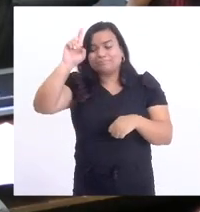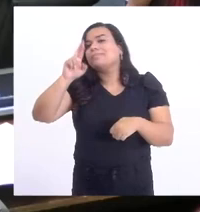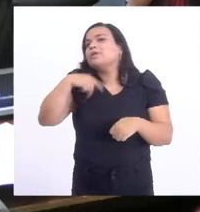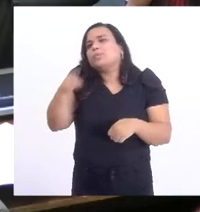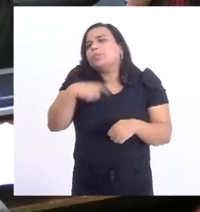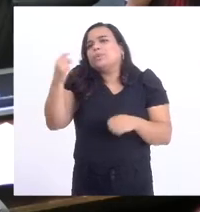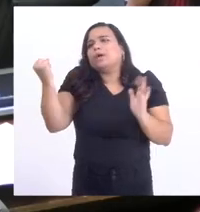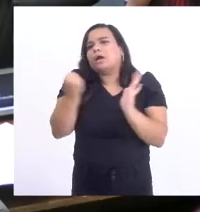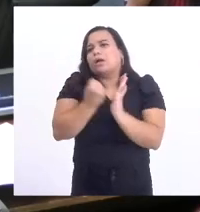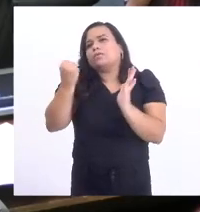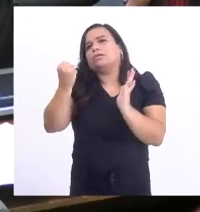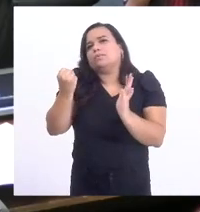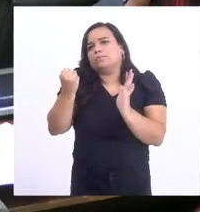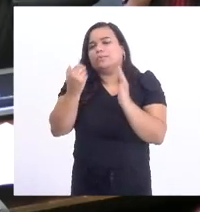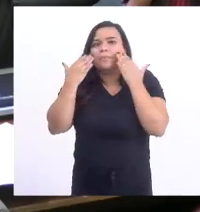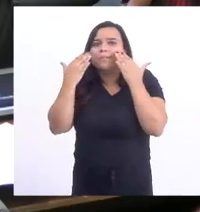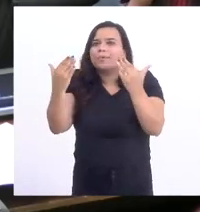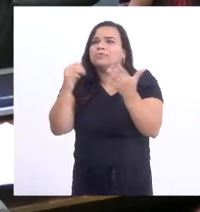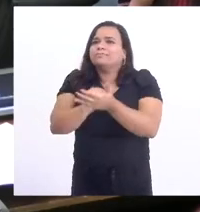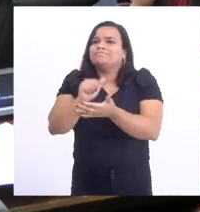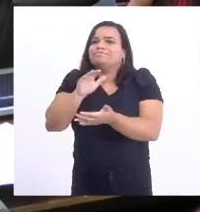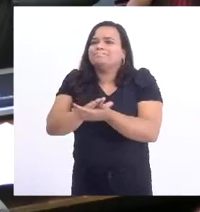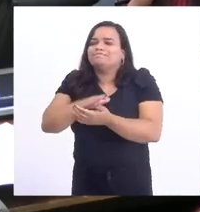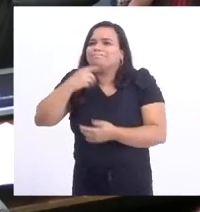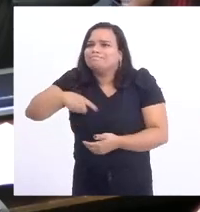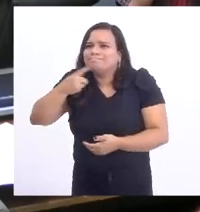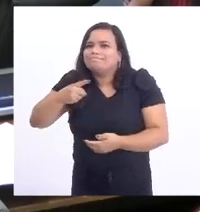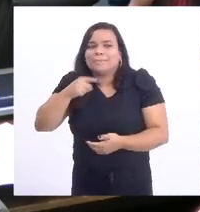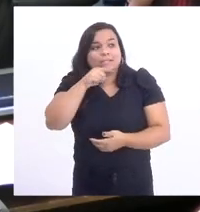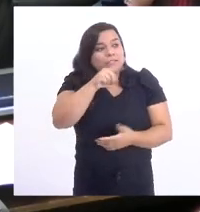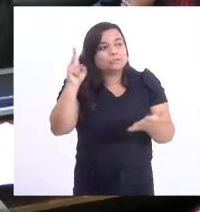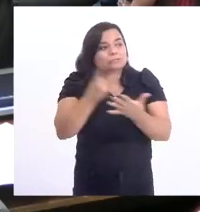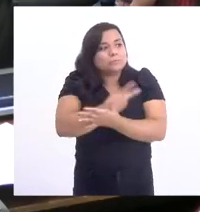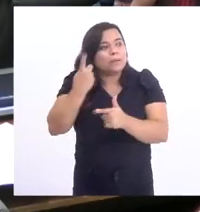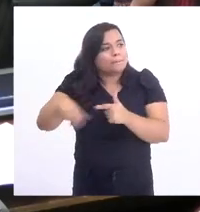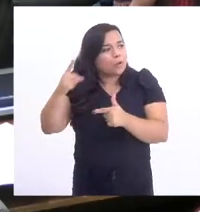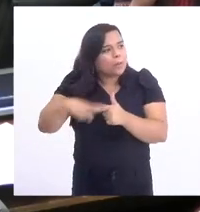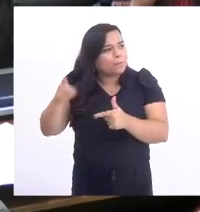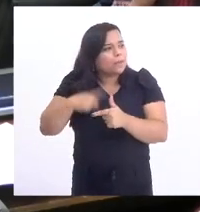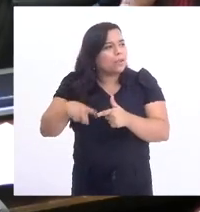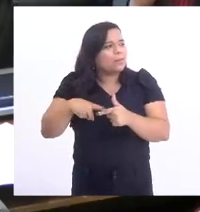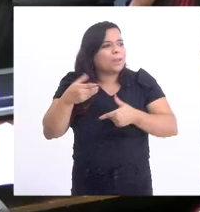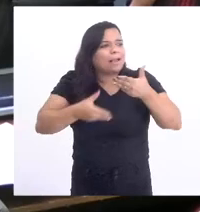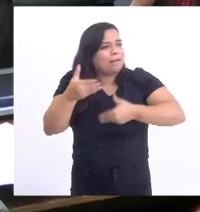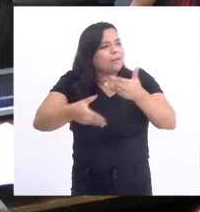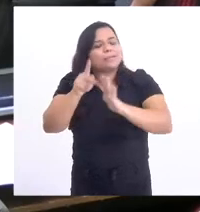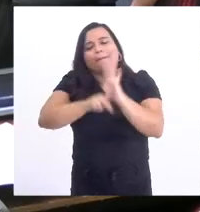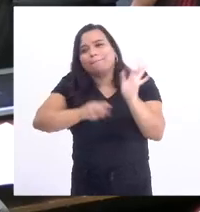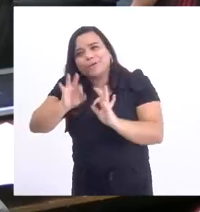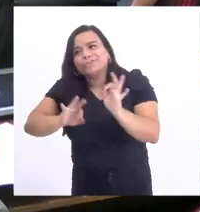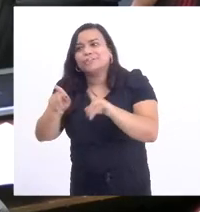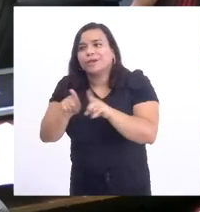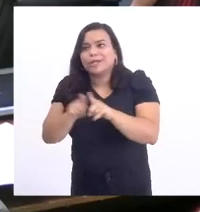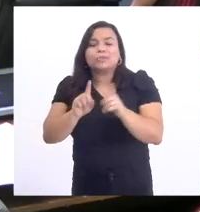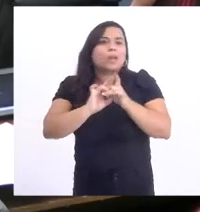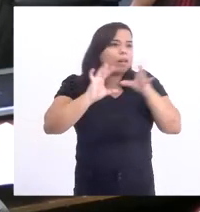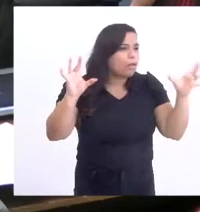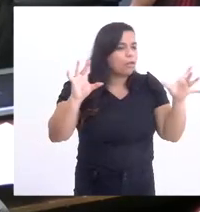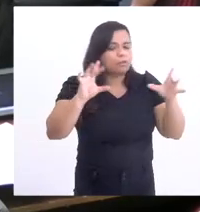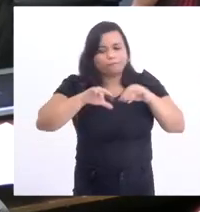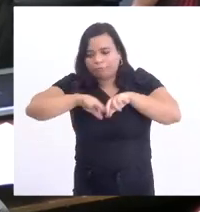haviam prestado contas, isso brecava o próprio andamento do projeto e a liberação de outras etapas